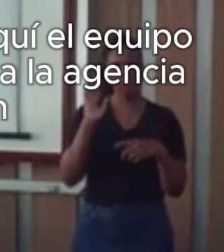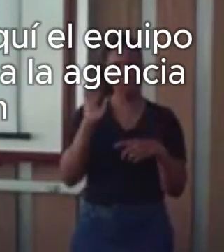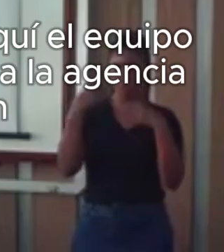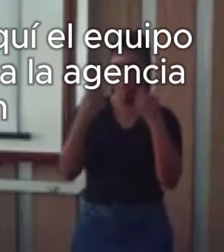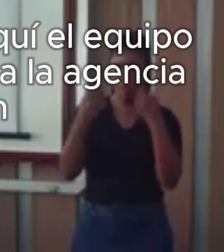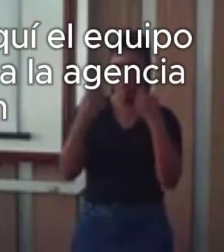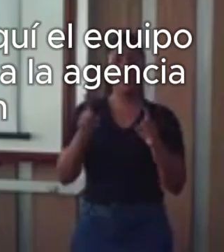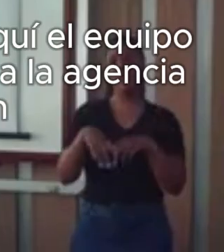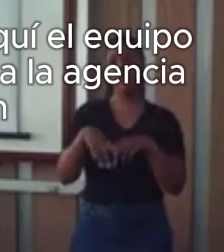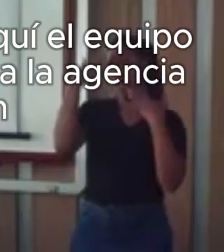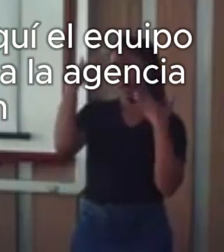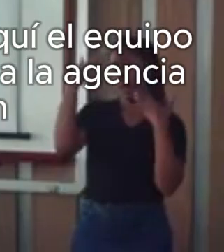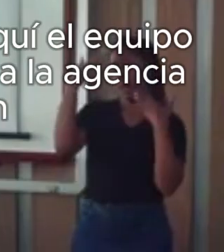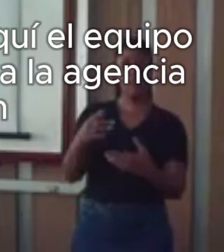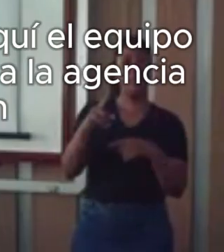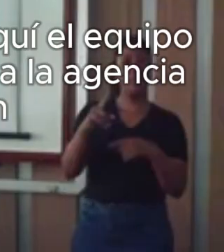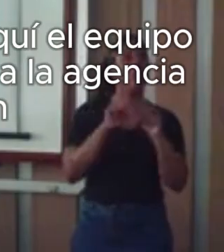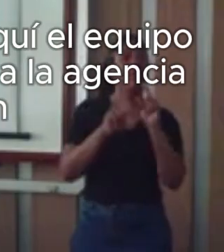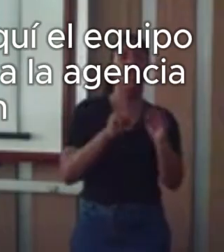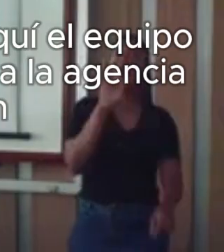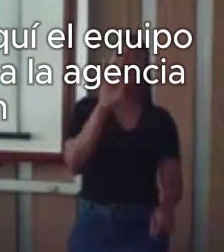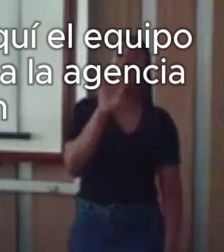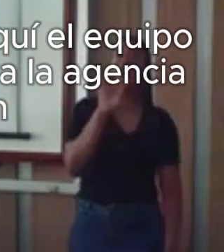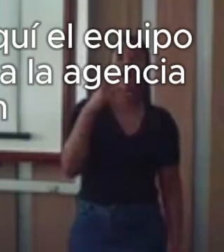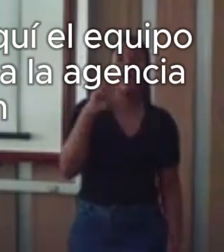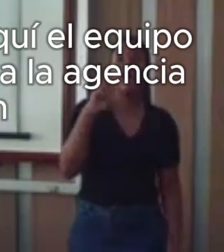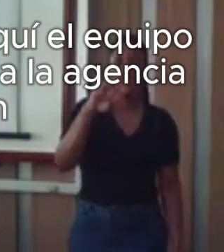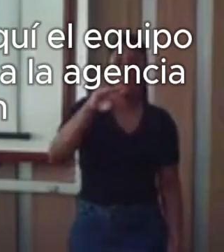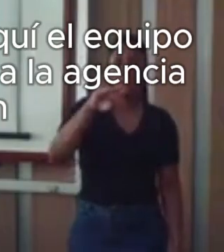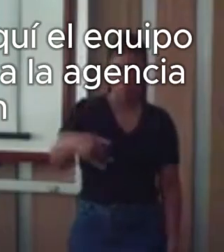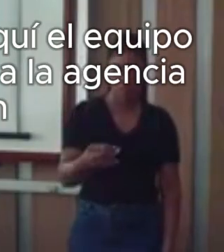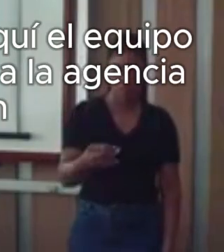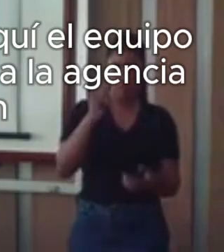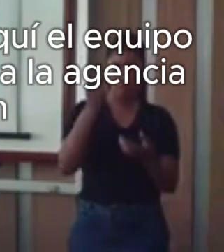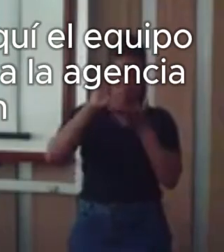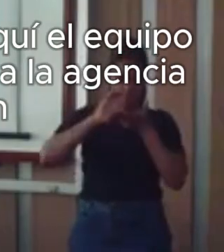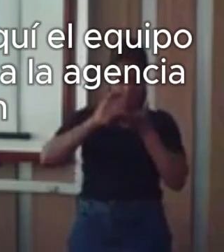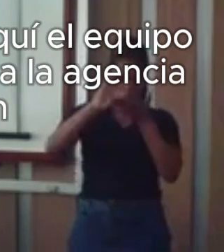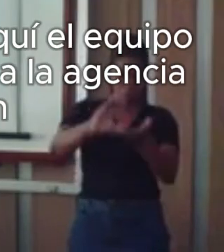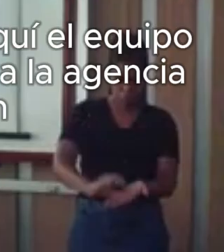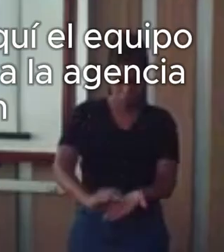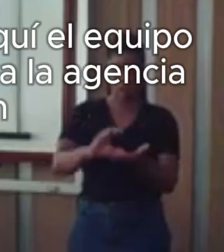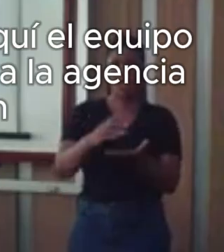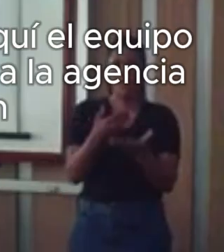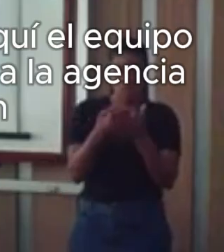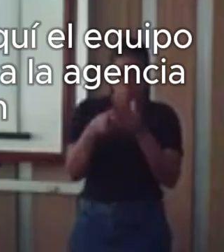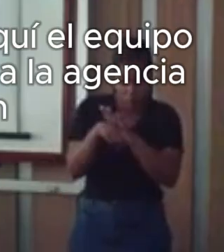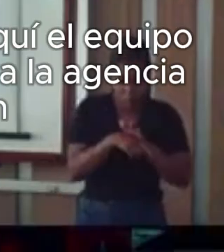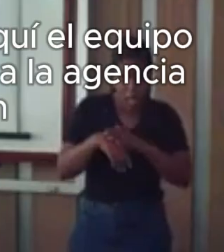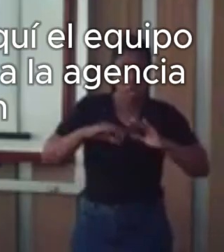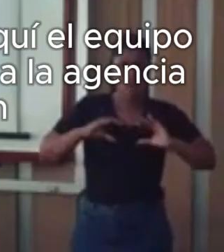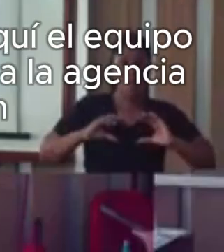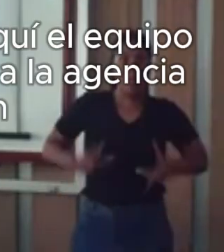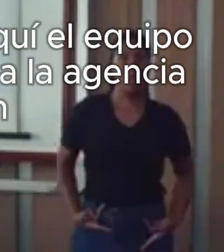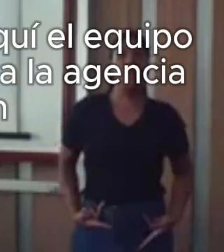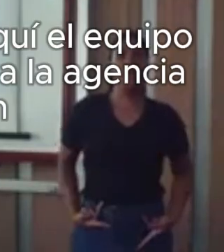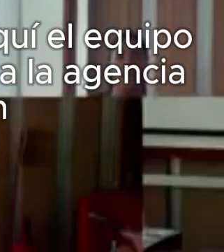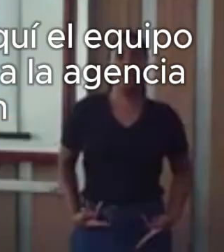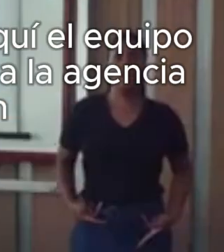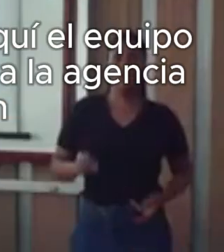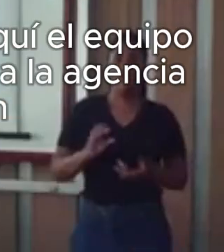agradecimentos à FAPERJ, que financiou o estudo em humanos. Foi um financiamento não muito